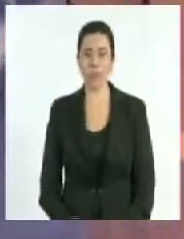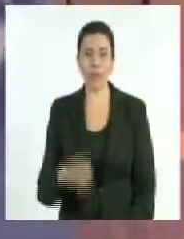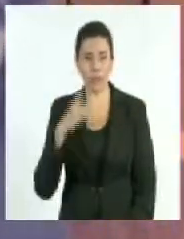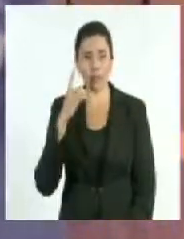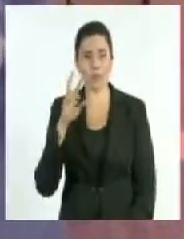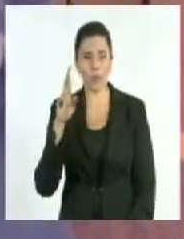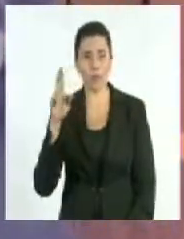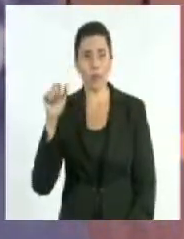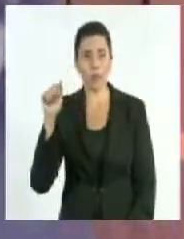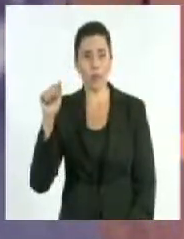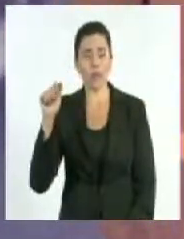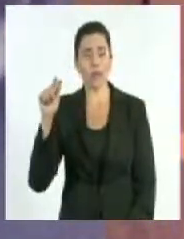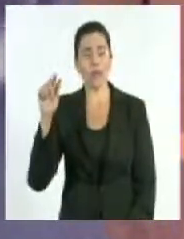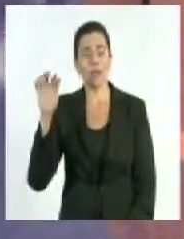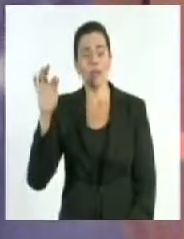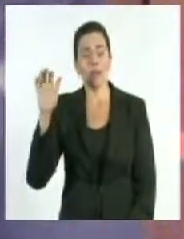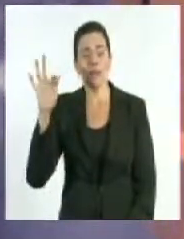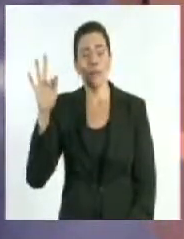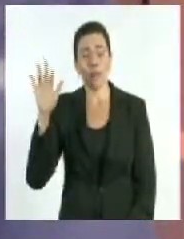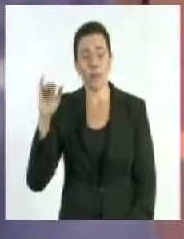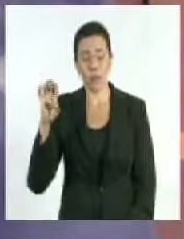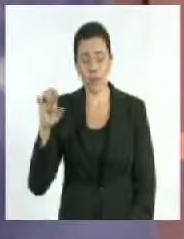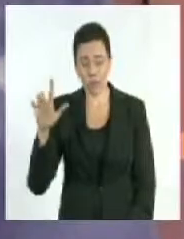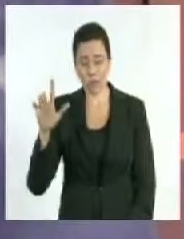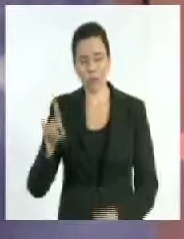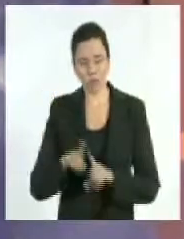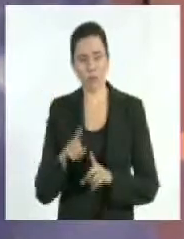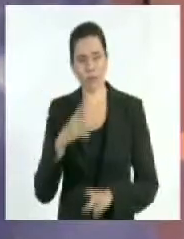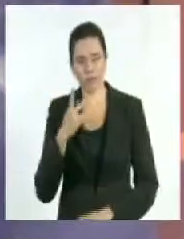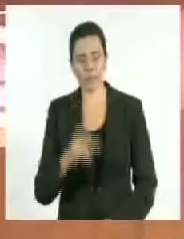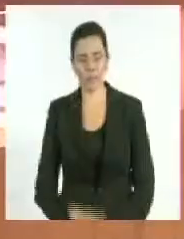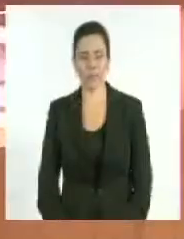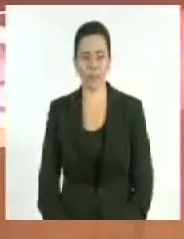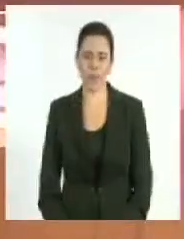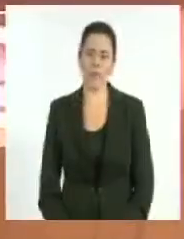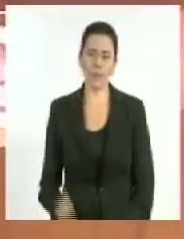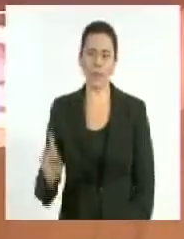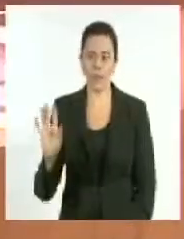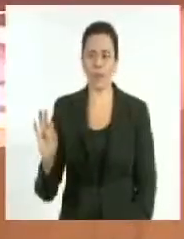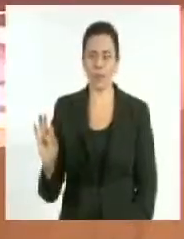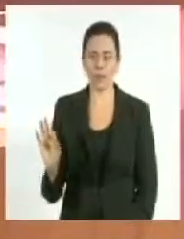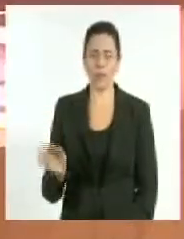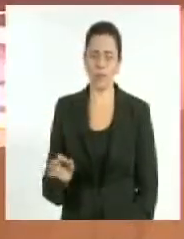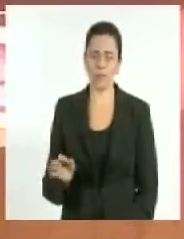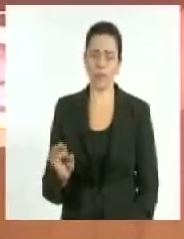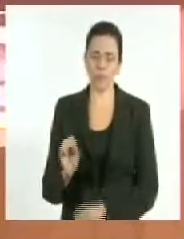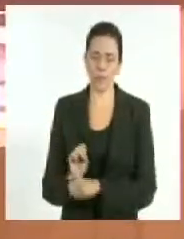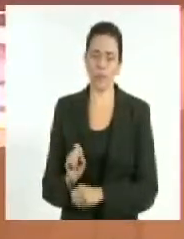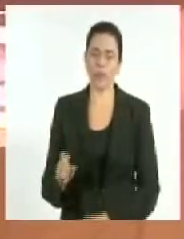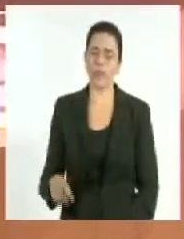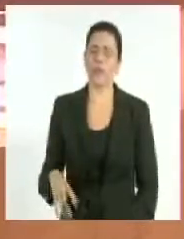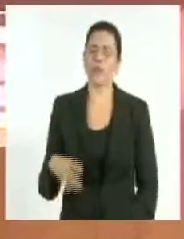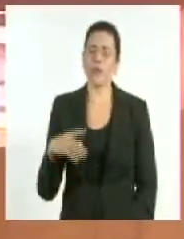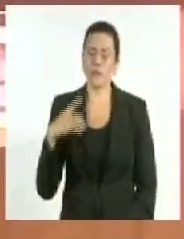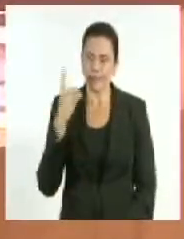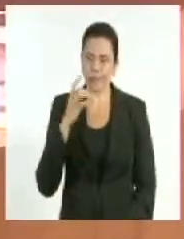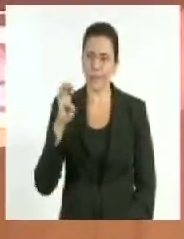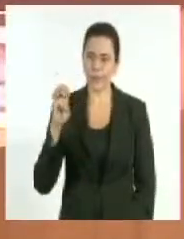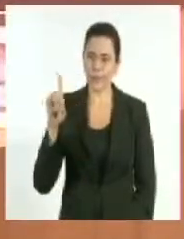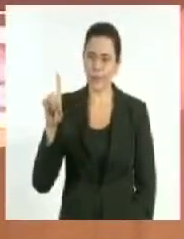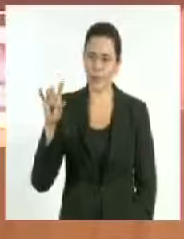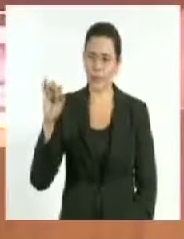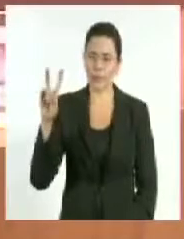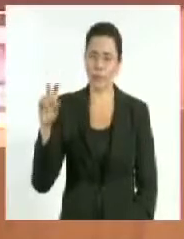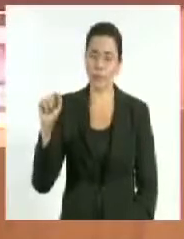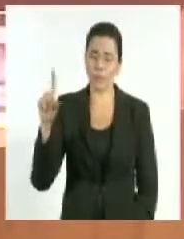da experiência, do conhecimento e, sem dúvida, enriquece o nosso pronunciamento. E justamente, deputado Adivaldo, a intenção deste pronunciamento